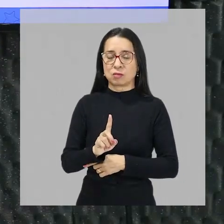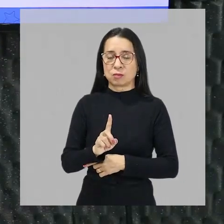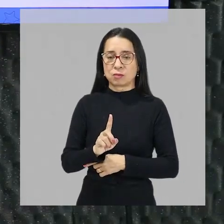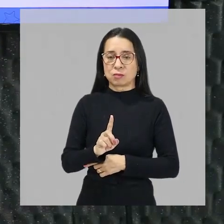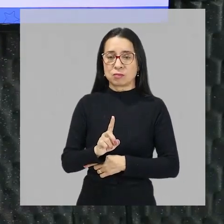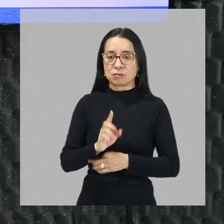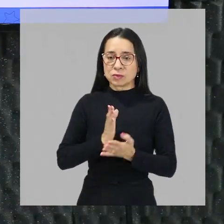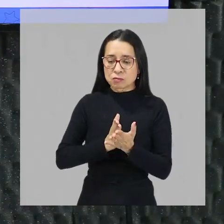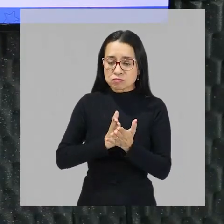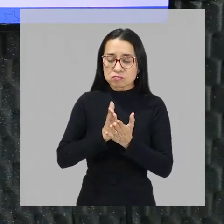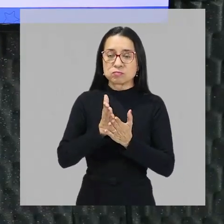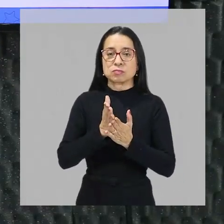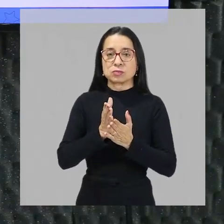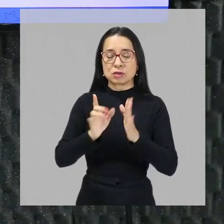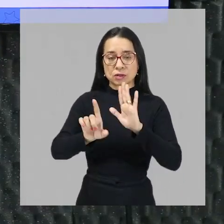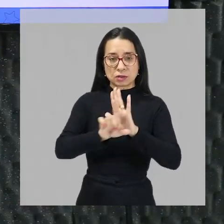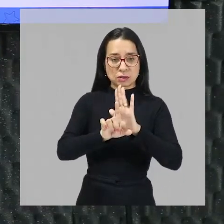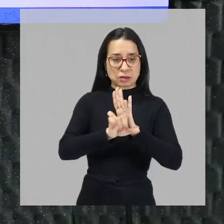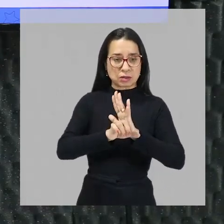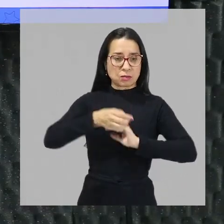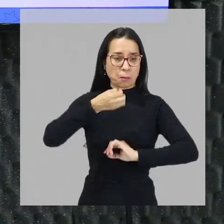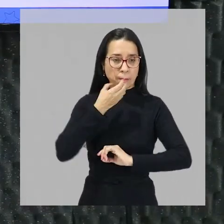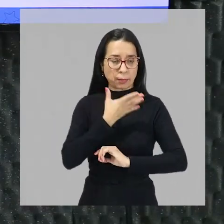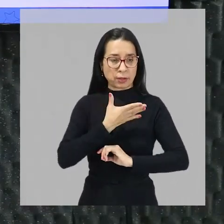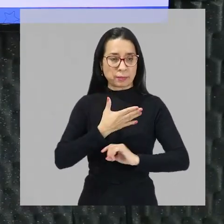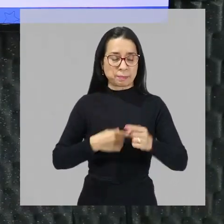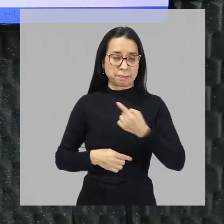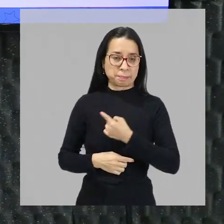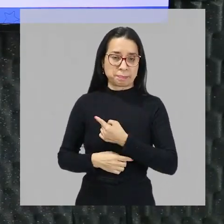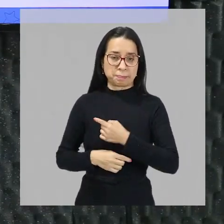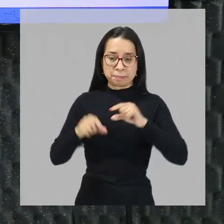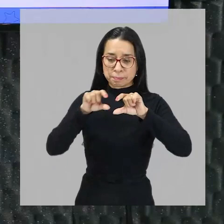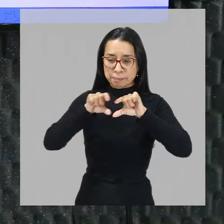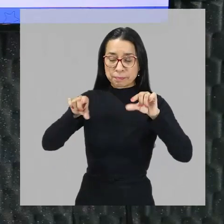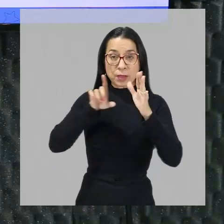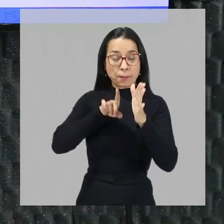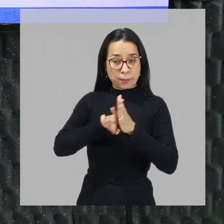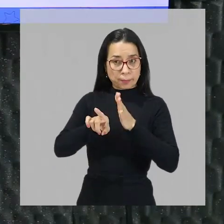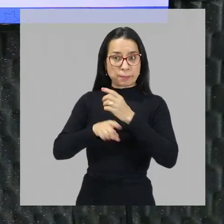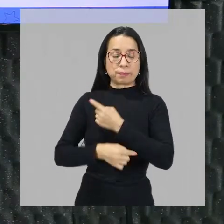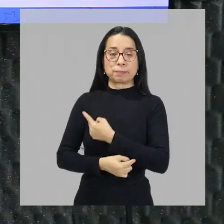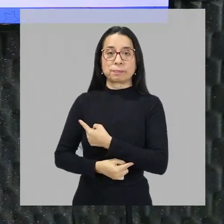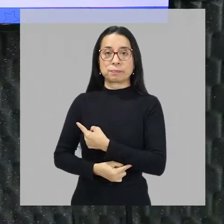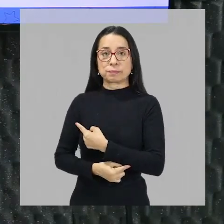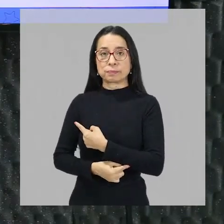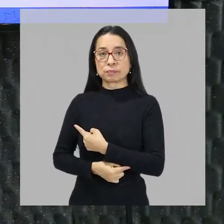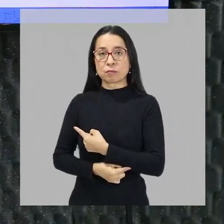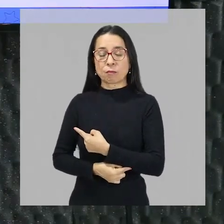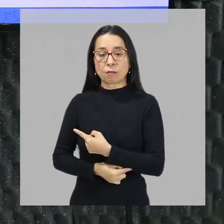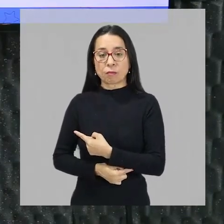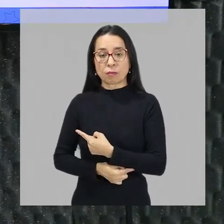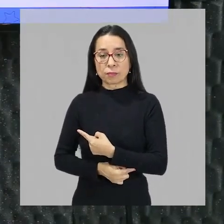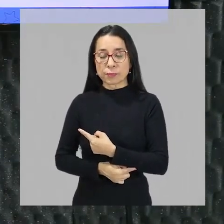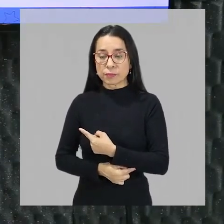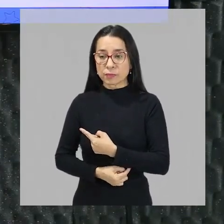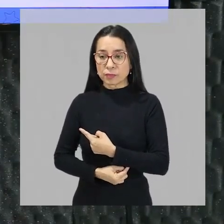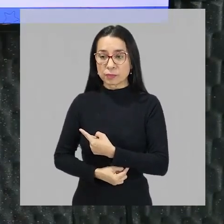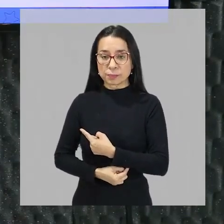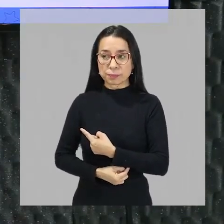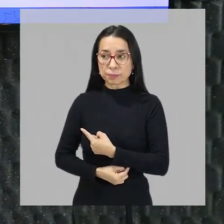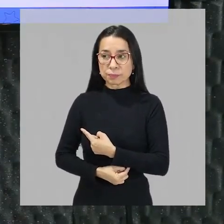lei. Muito bem. A persistência das reivindicações relativas à